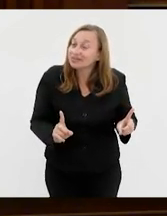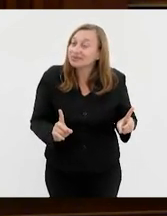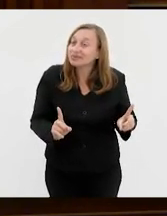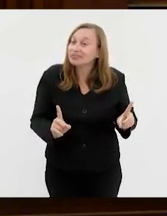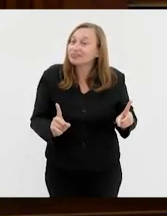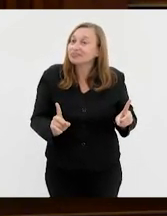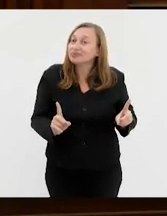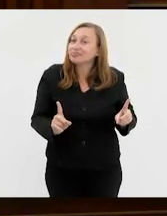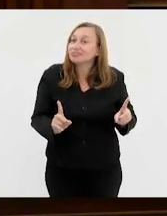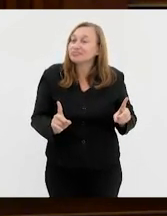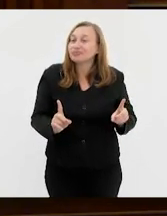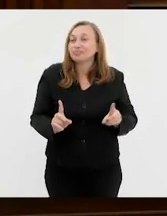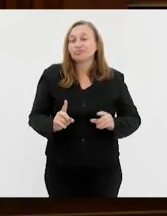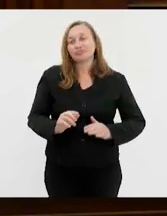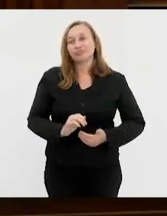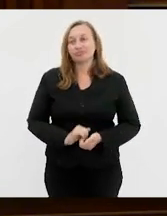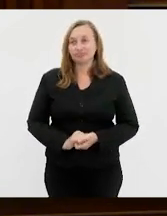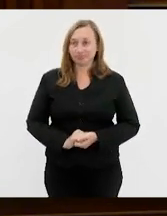com o crescimento,